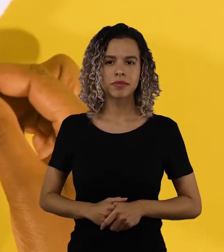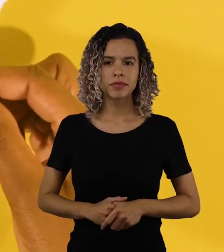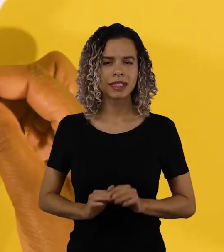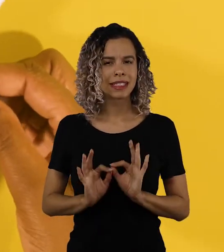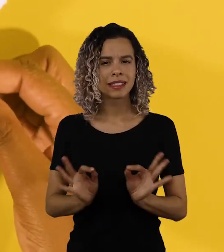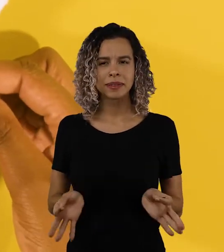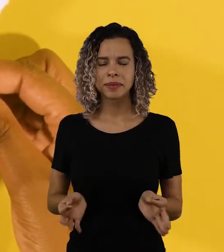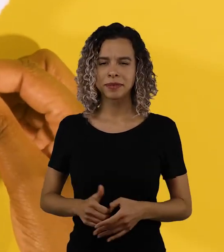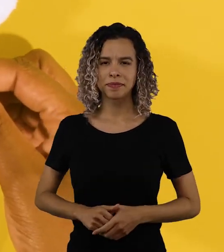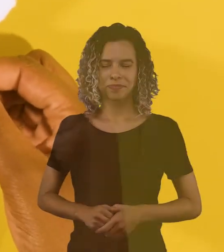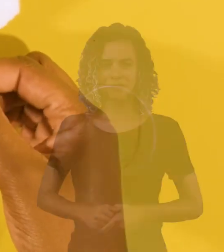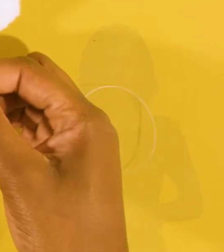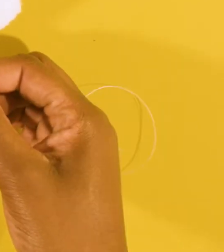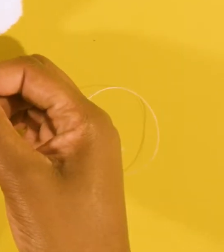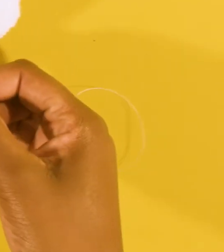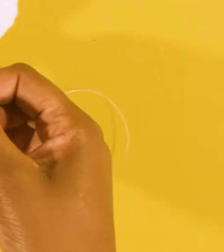e simplesmente costura.